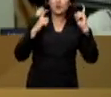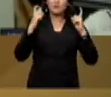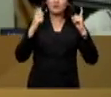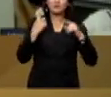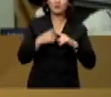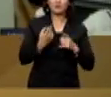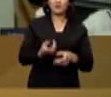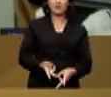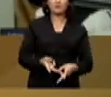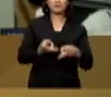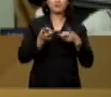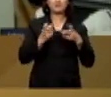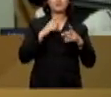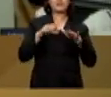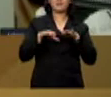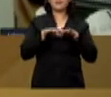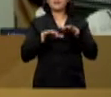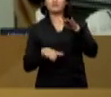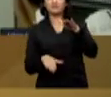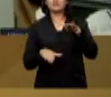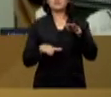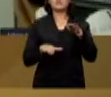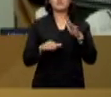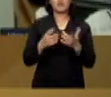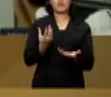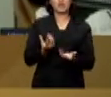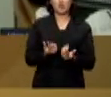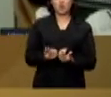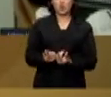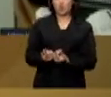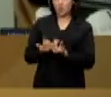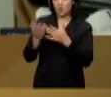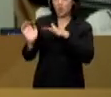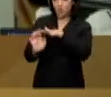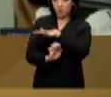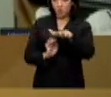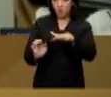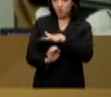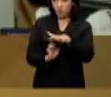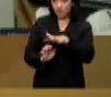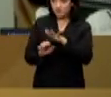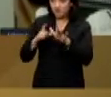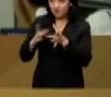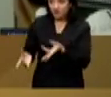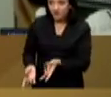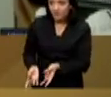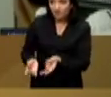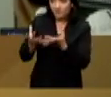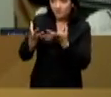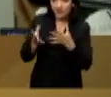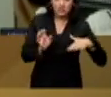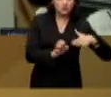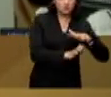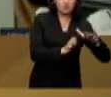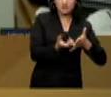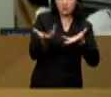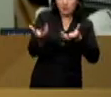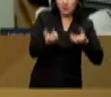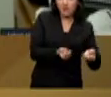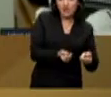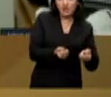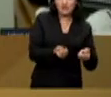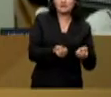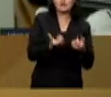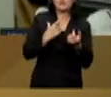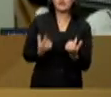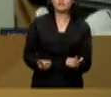política estabelecida para a divisão da receita entre o Estado produtor ou meramente vendedor e Estado consumidor, a tal ponto que coloca